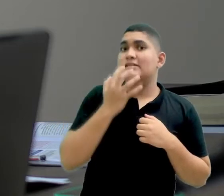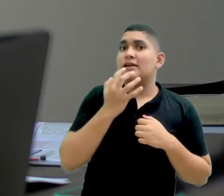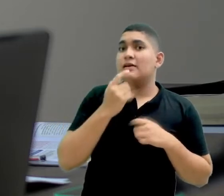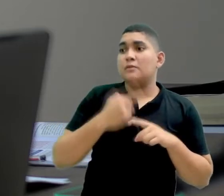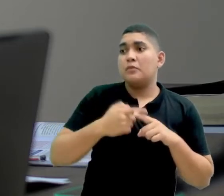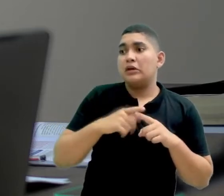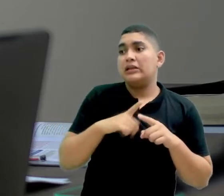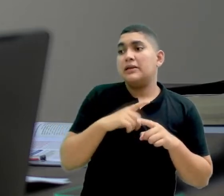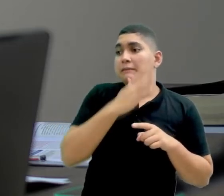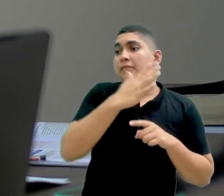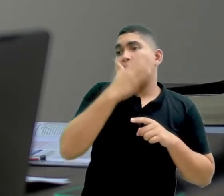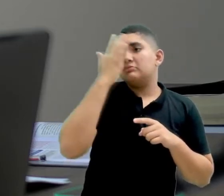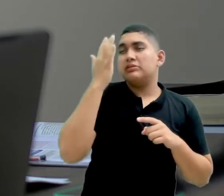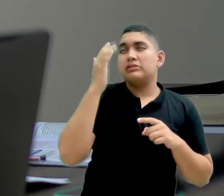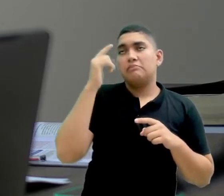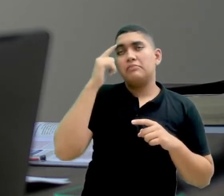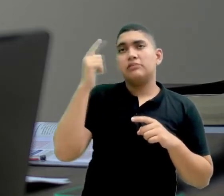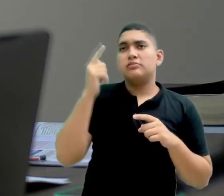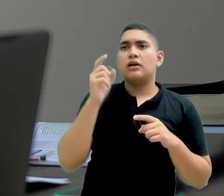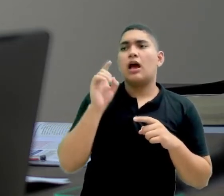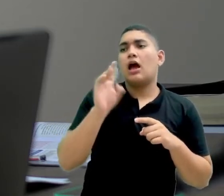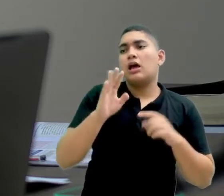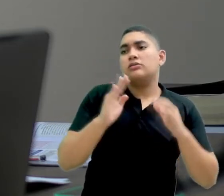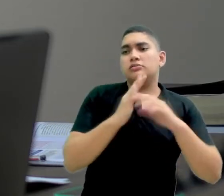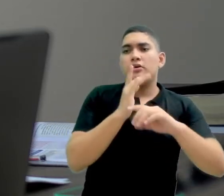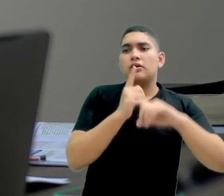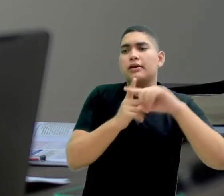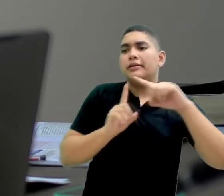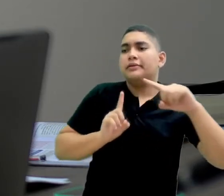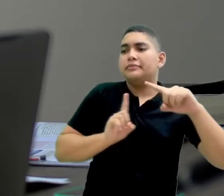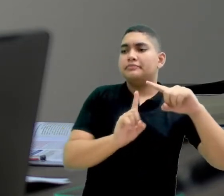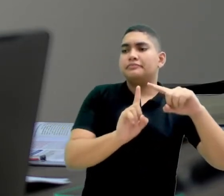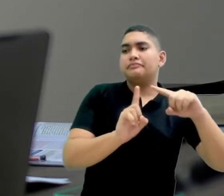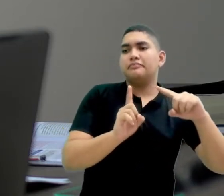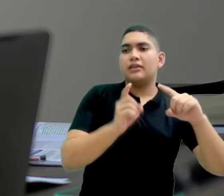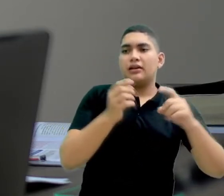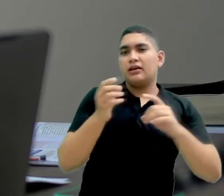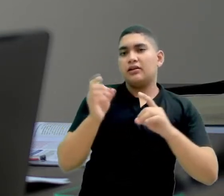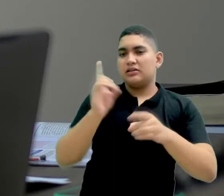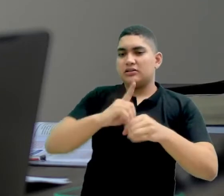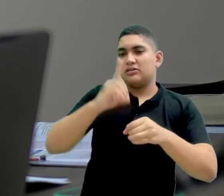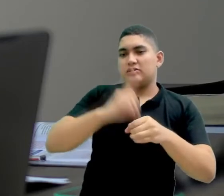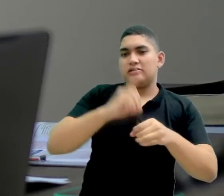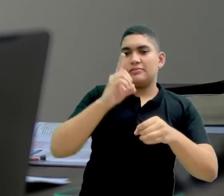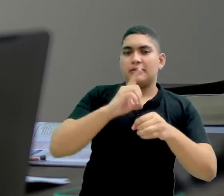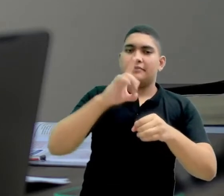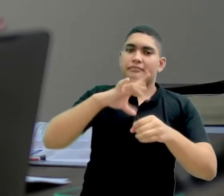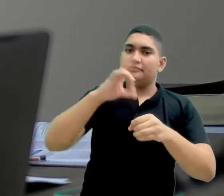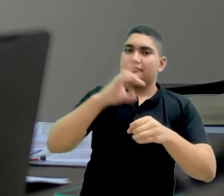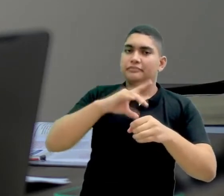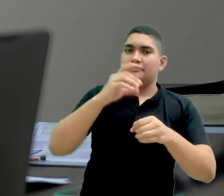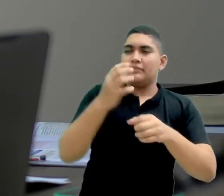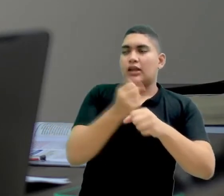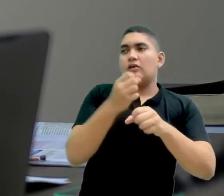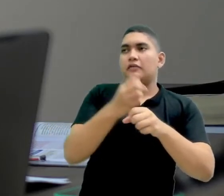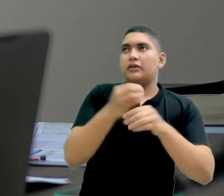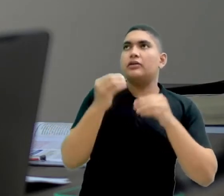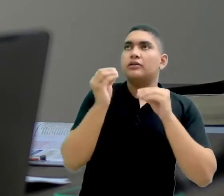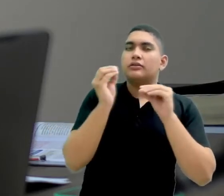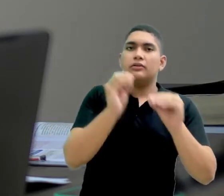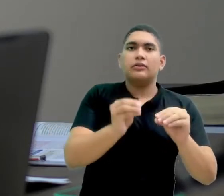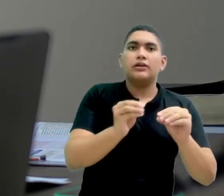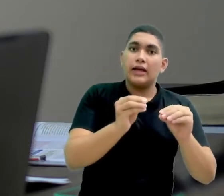né, pensam que é somente ir à igreja, somente dizimar, ofertar, cultuar, ir ao culto, tudo isso aí, todos esses atos